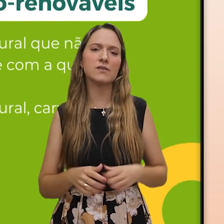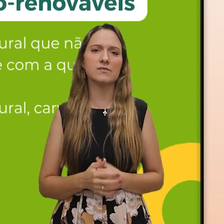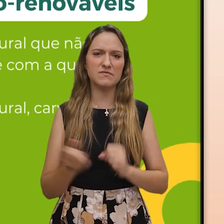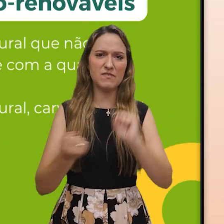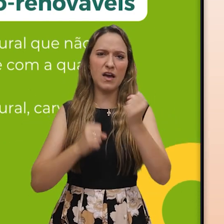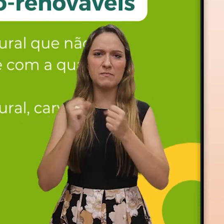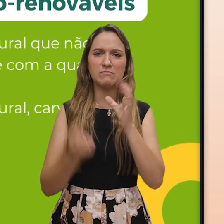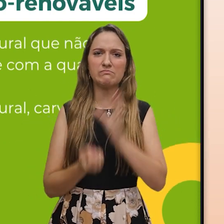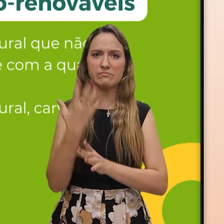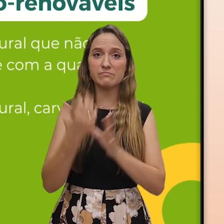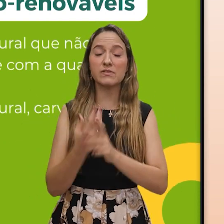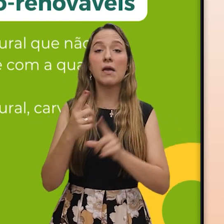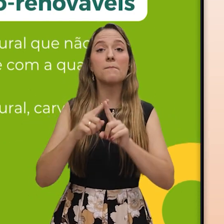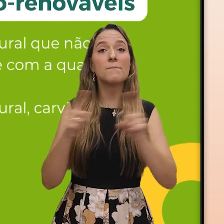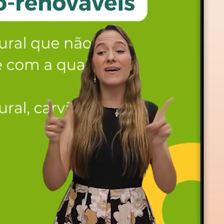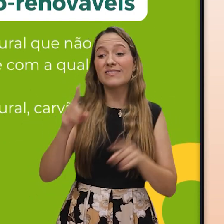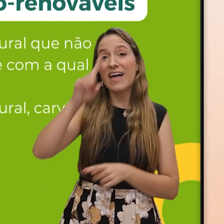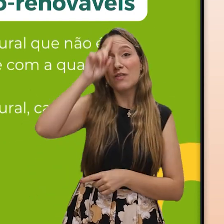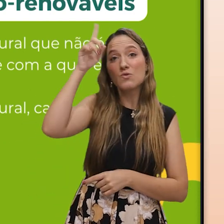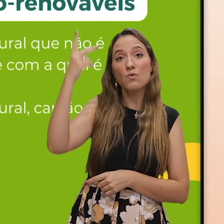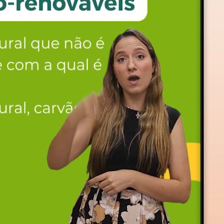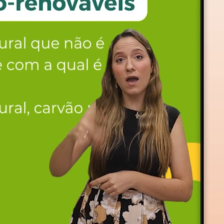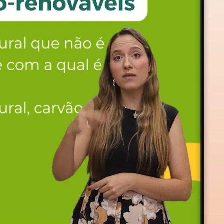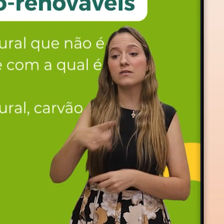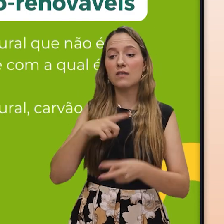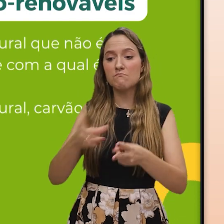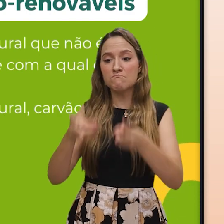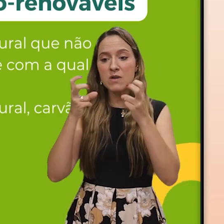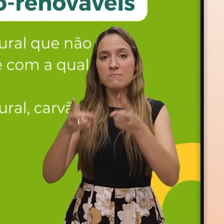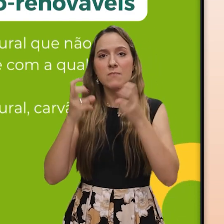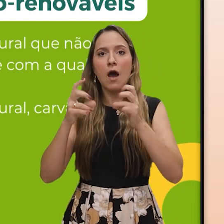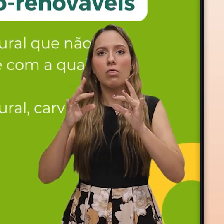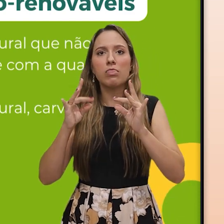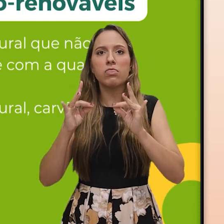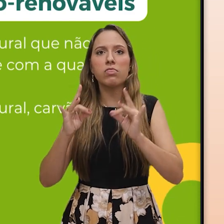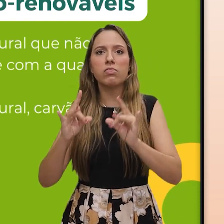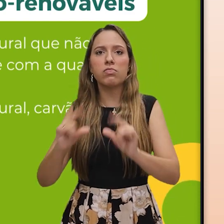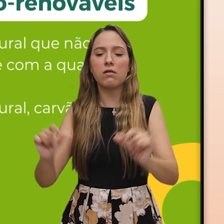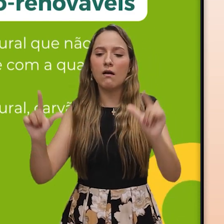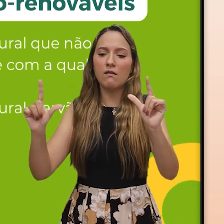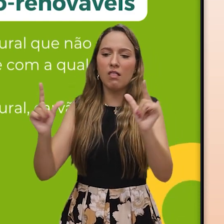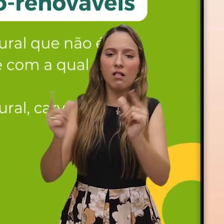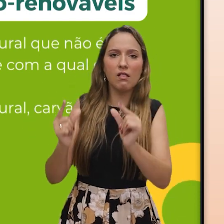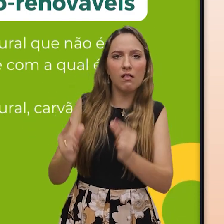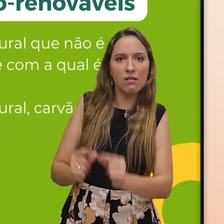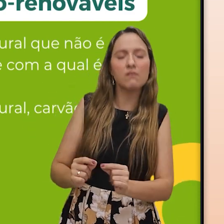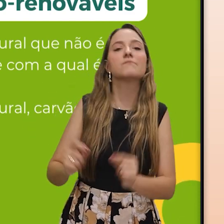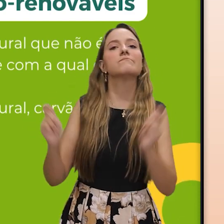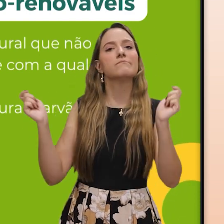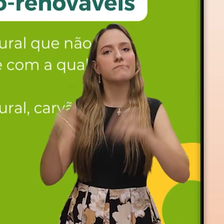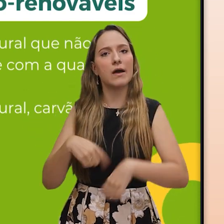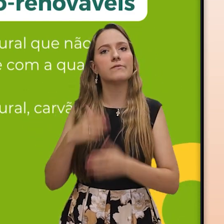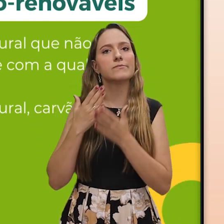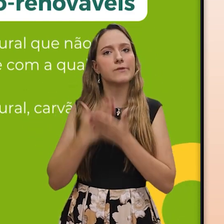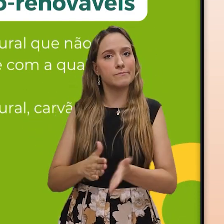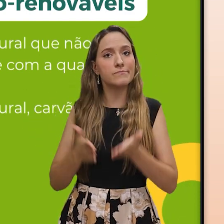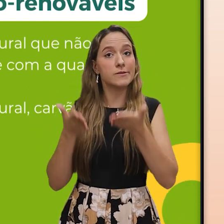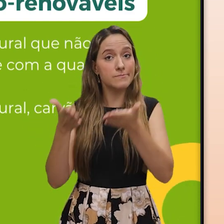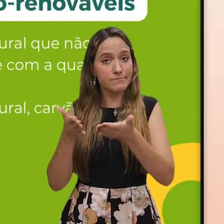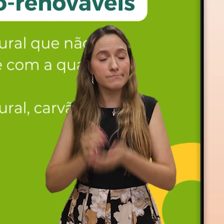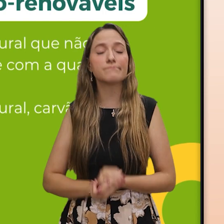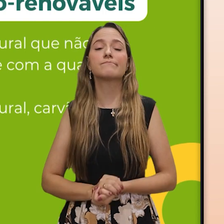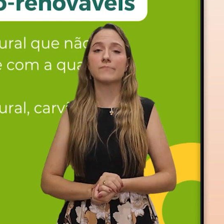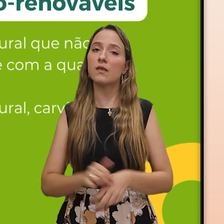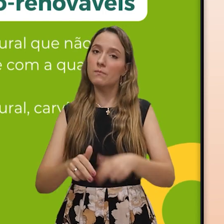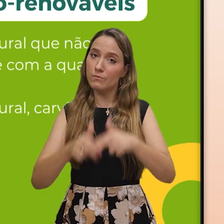E a natureza não consegue renovar esse petróleo na mesma velocidade em que nós estamos utilizando.